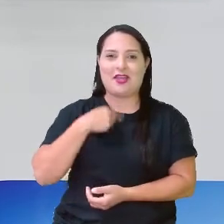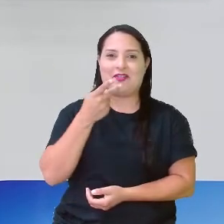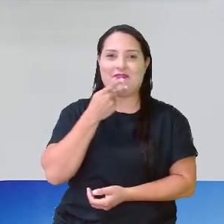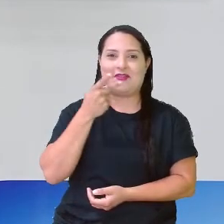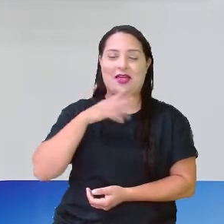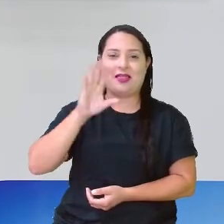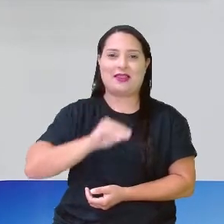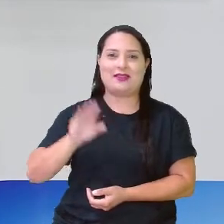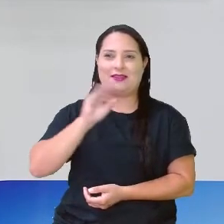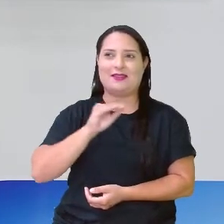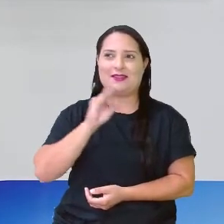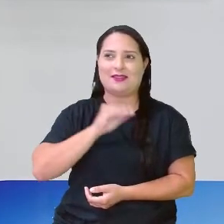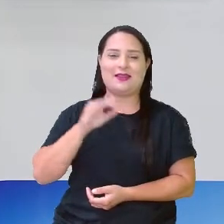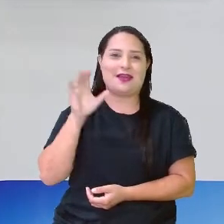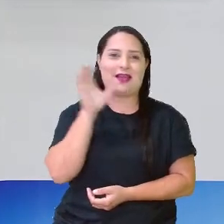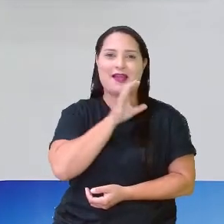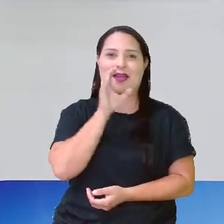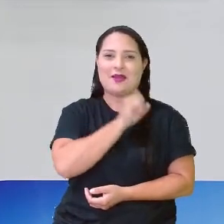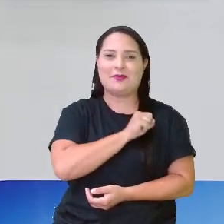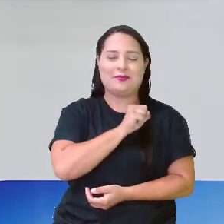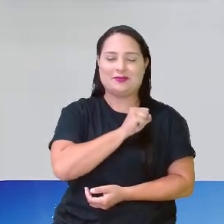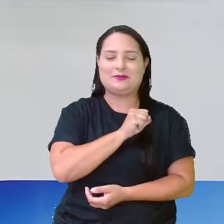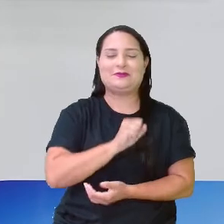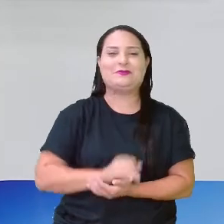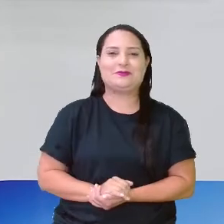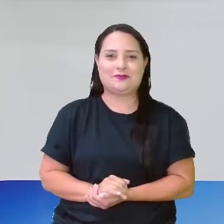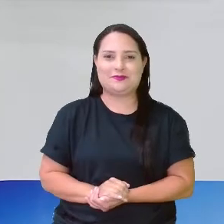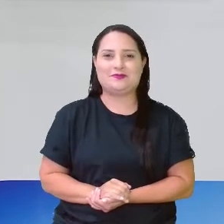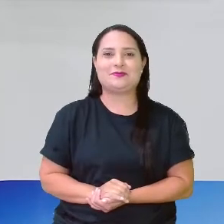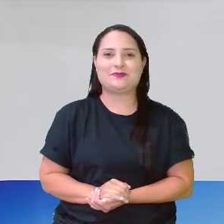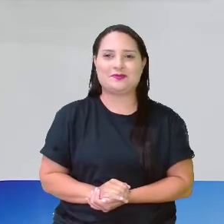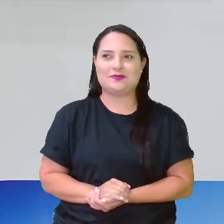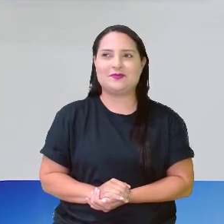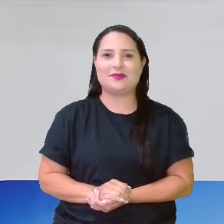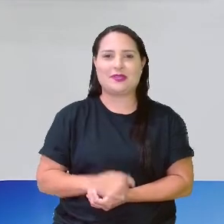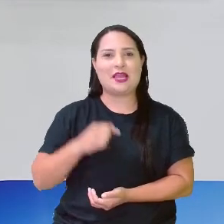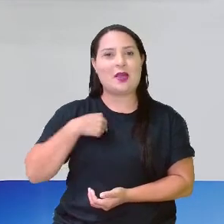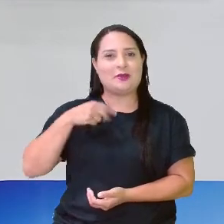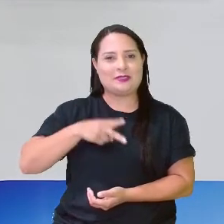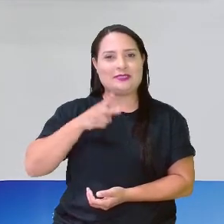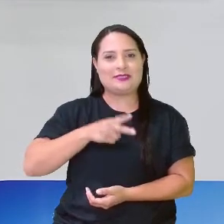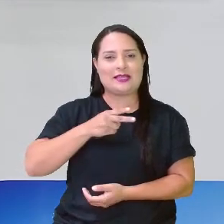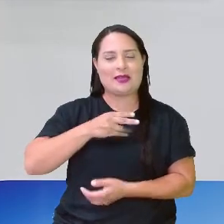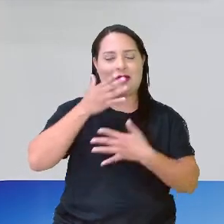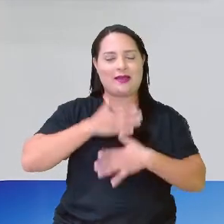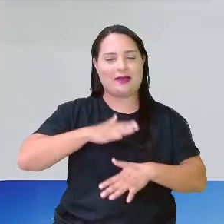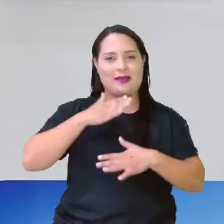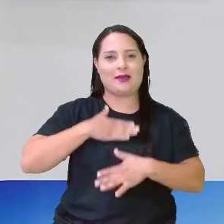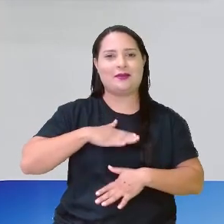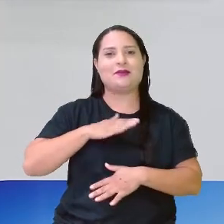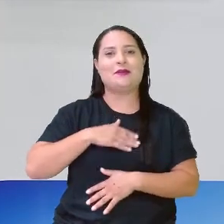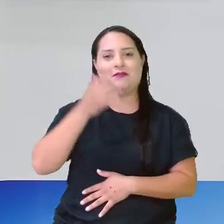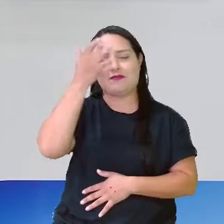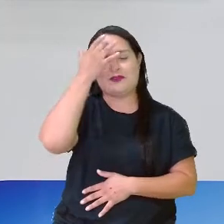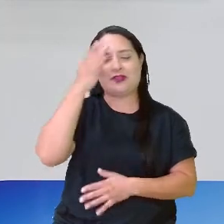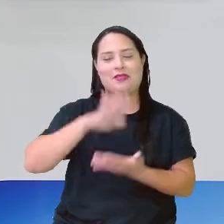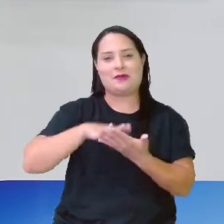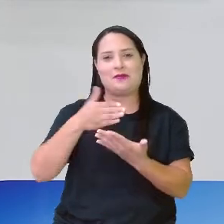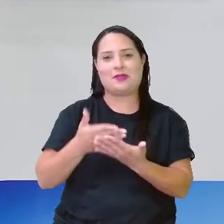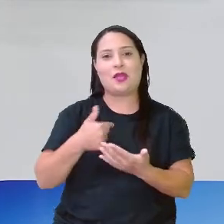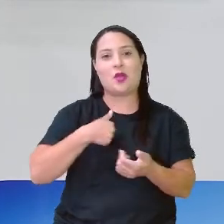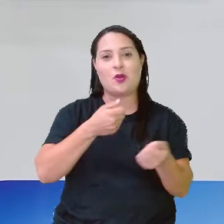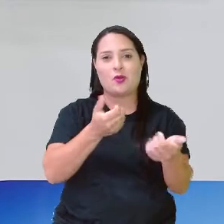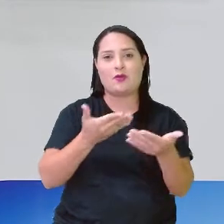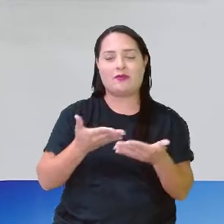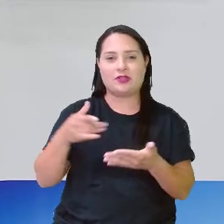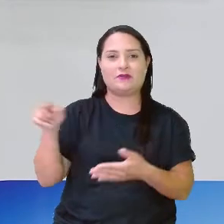falando aqui assim, tudo rápido, mas eu sempre vou tentar controlar aqui para facilitar. E faço um